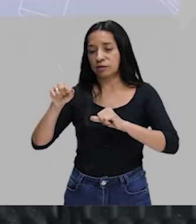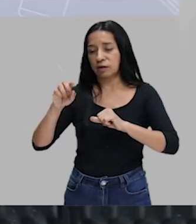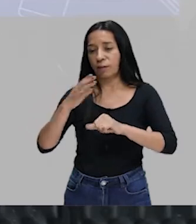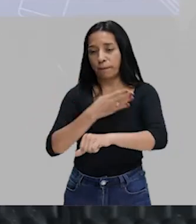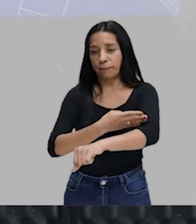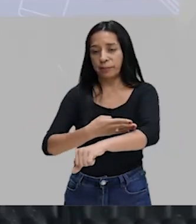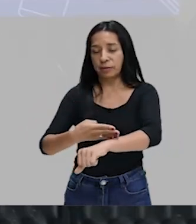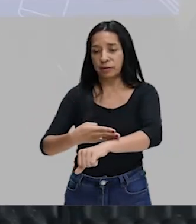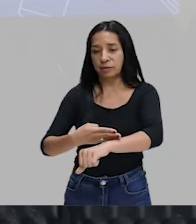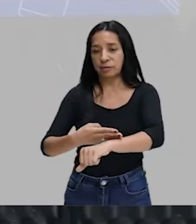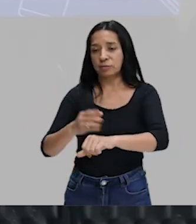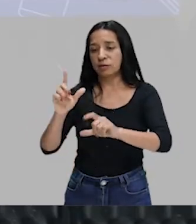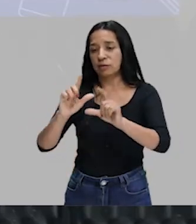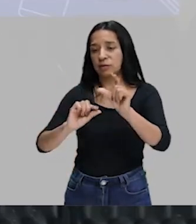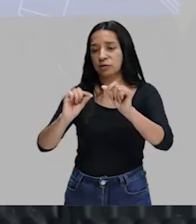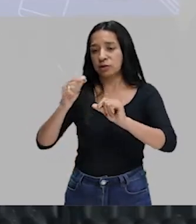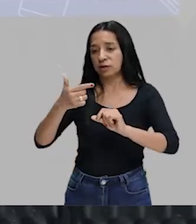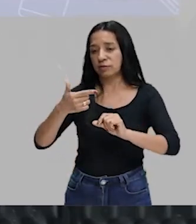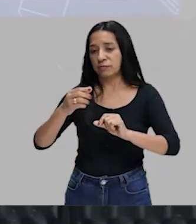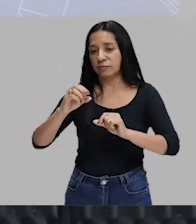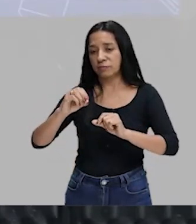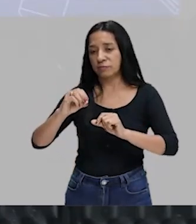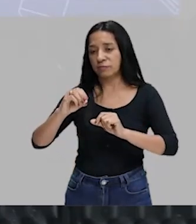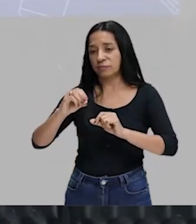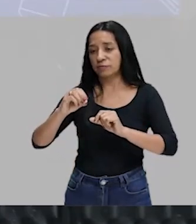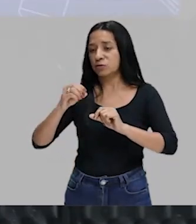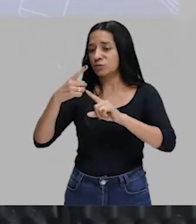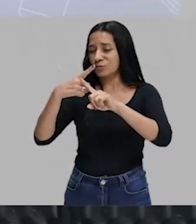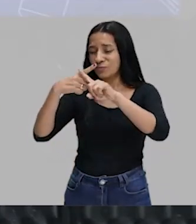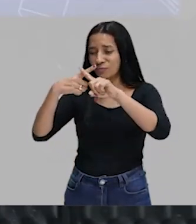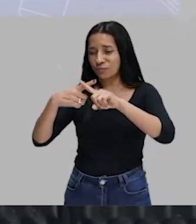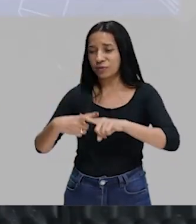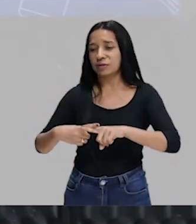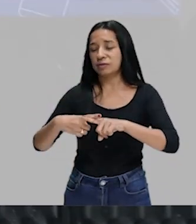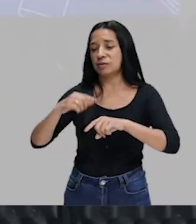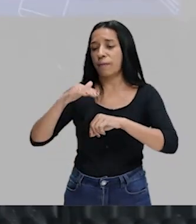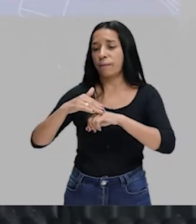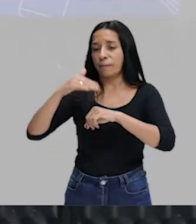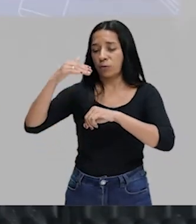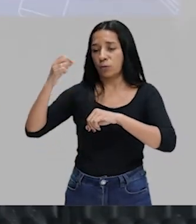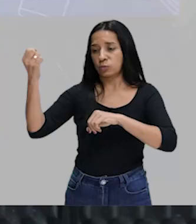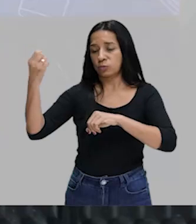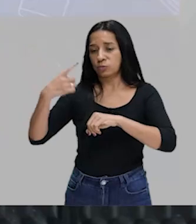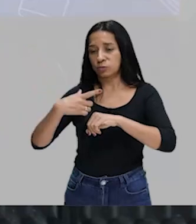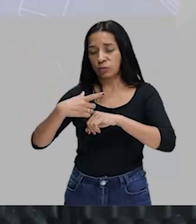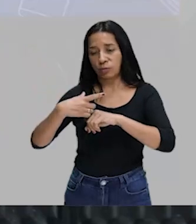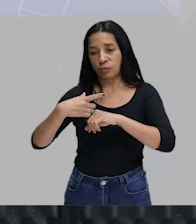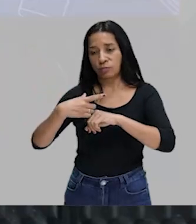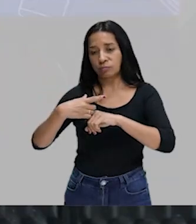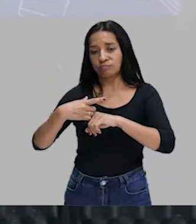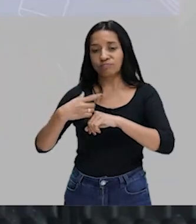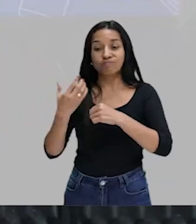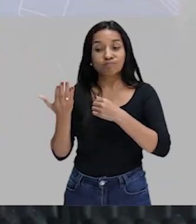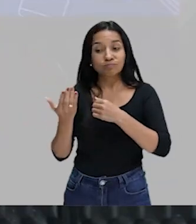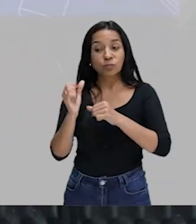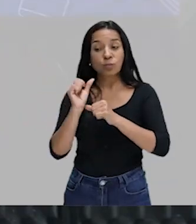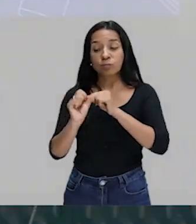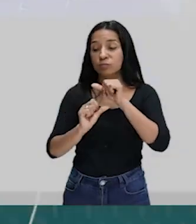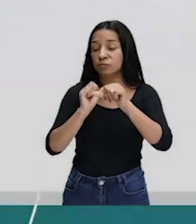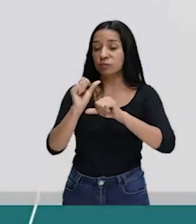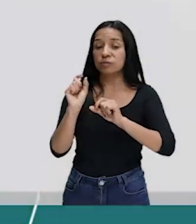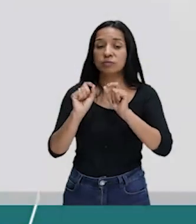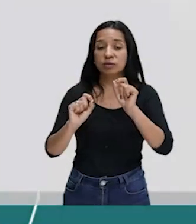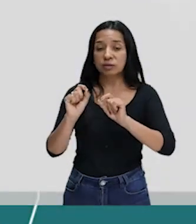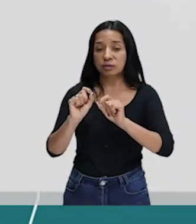20 vezes maior do que o Sol, o que é que ela se torna? Se você marcou, certo? A letra C você acertou, certo? Ela vai se tornar